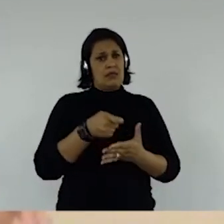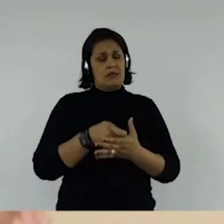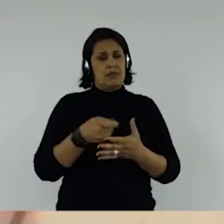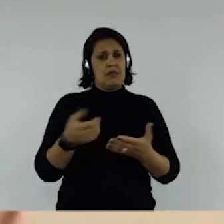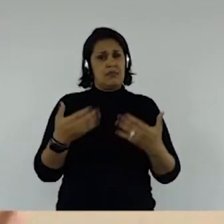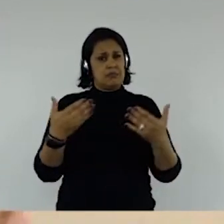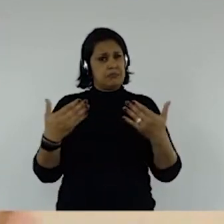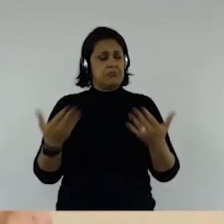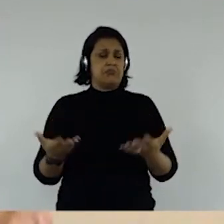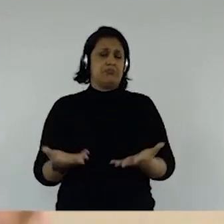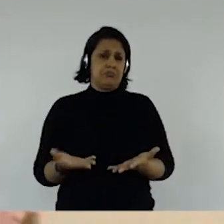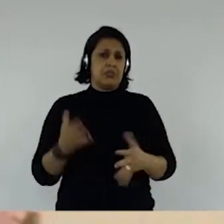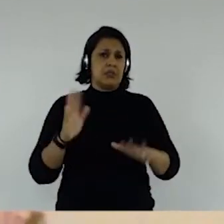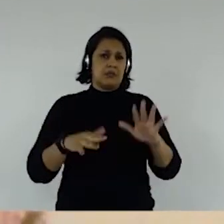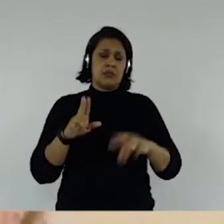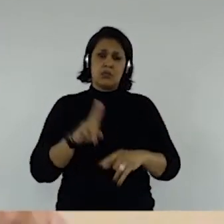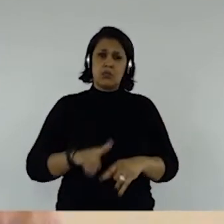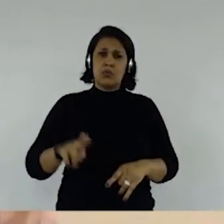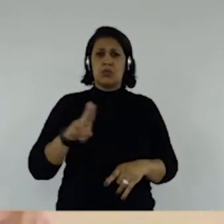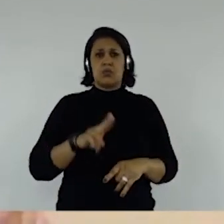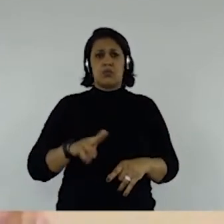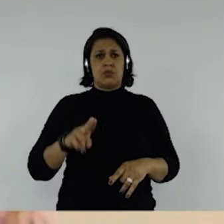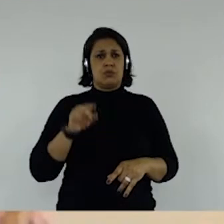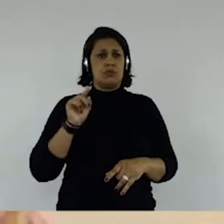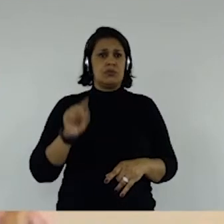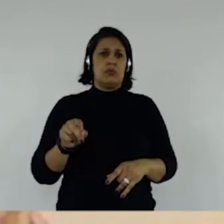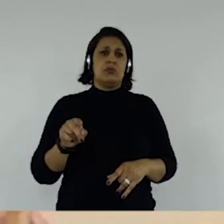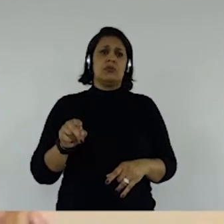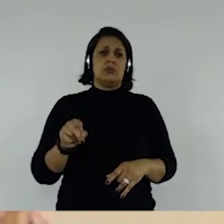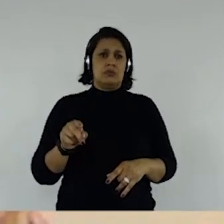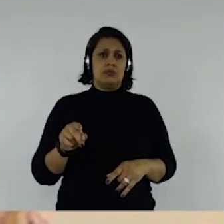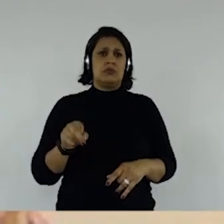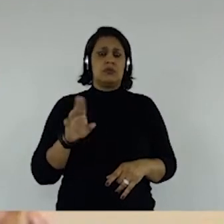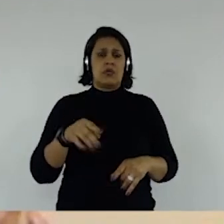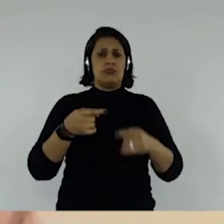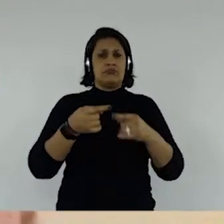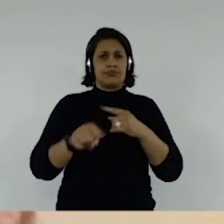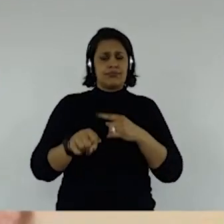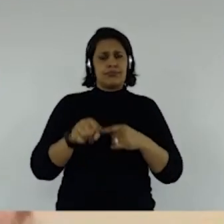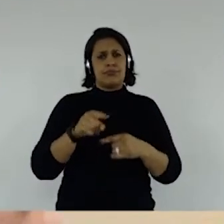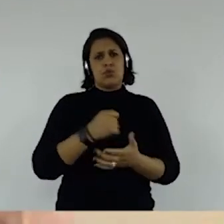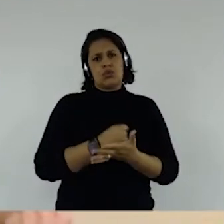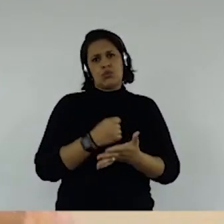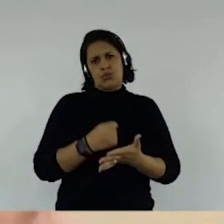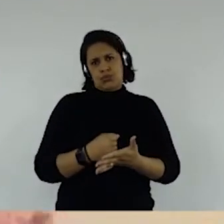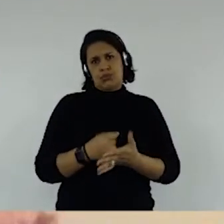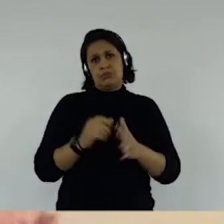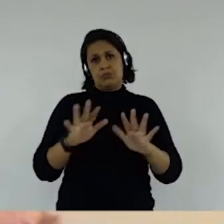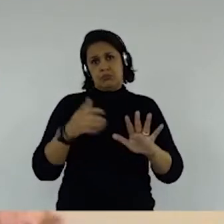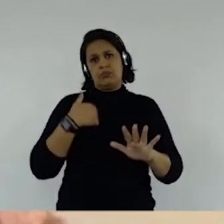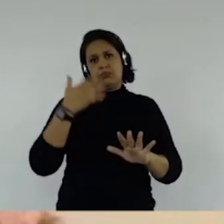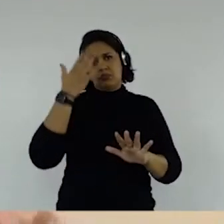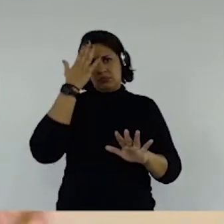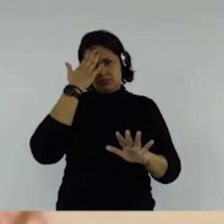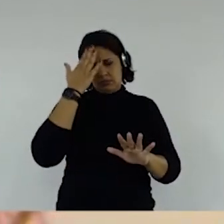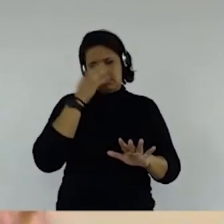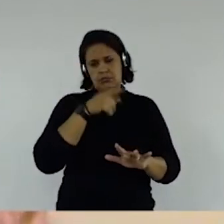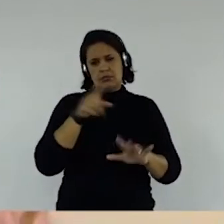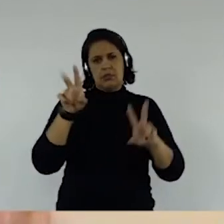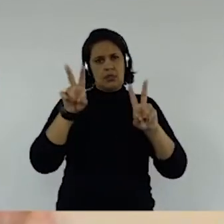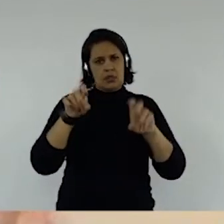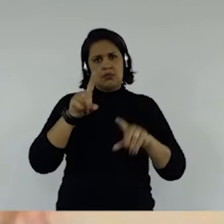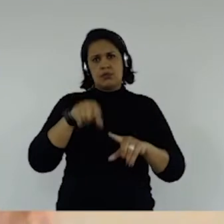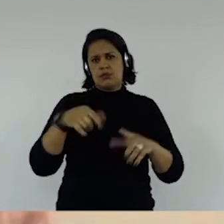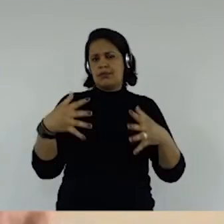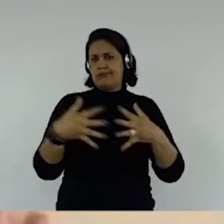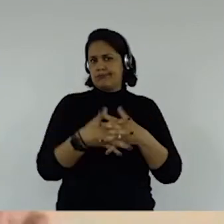renegociar, muitas vezes se utilizam disso como uma forma de descumprir o contrato. Claro que eu reconheço que a questão é complexa, acho que ela